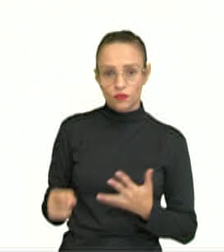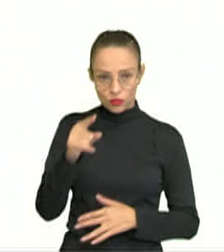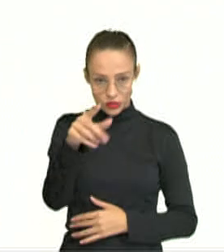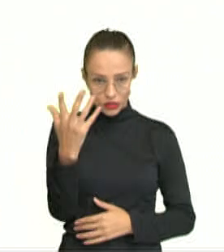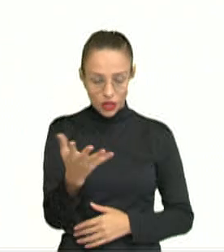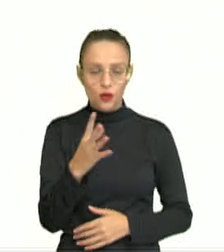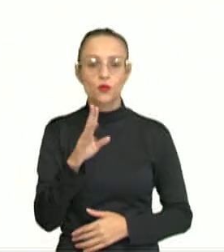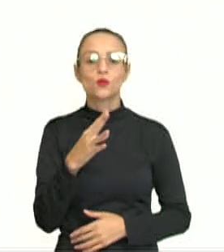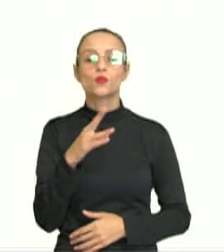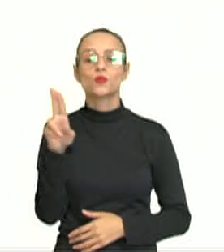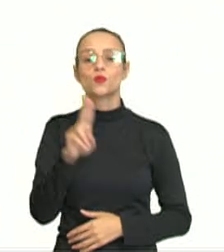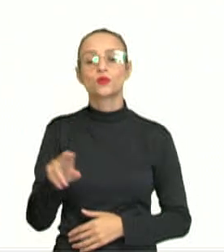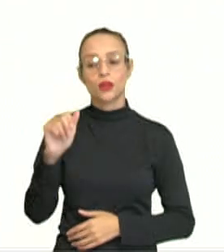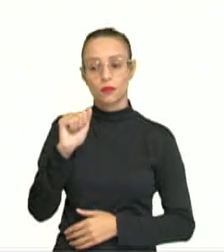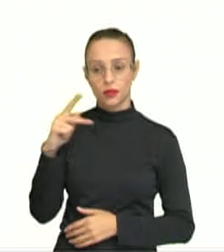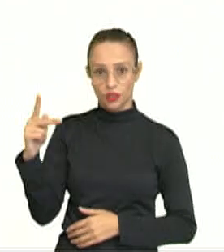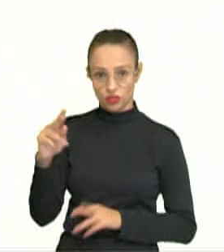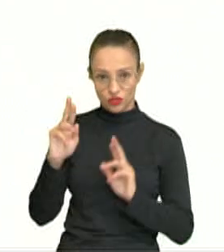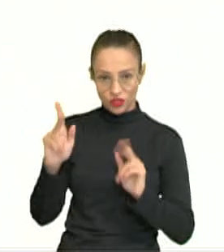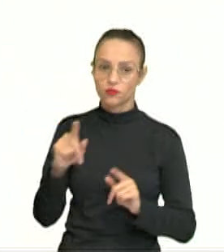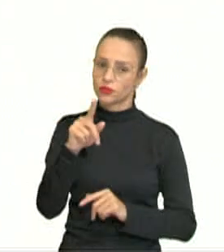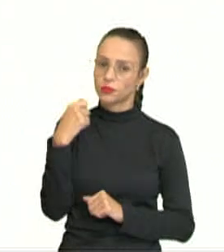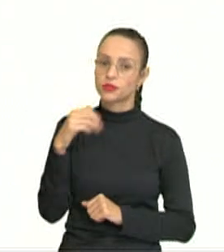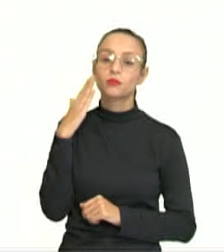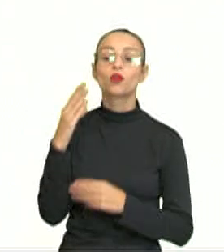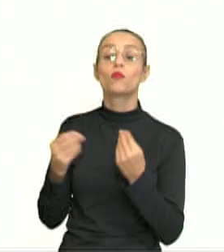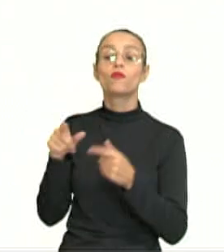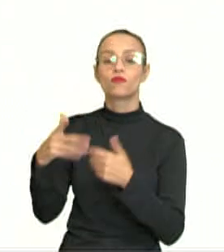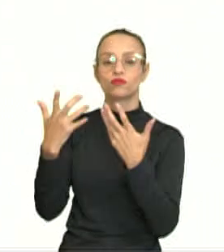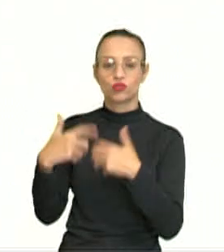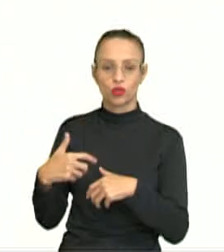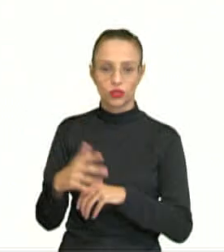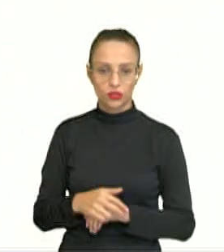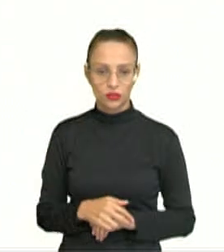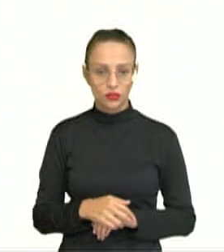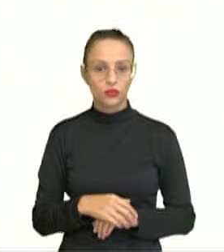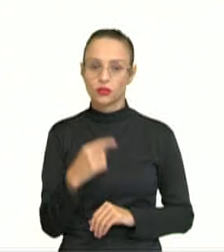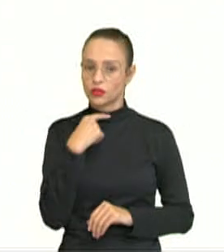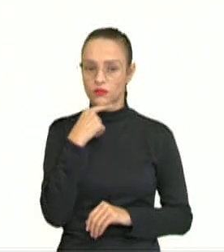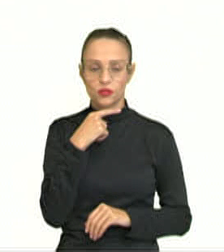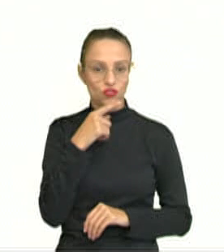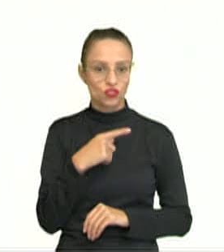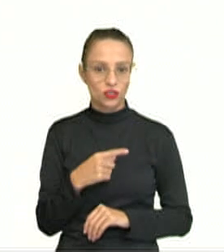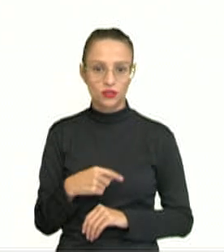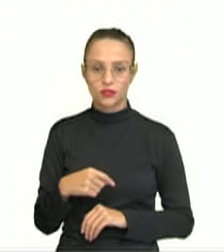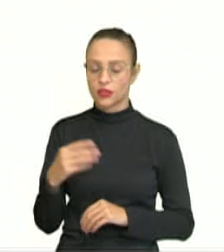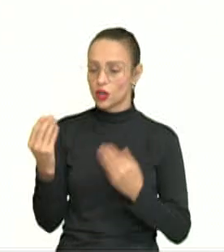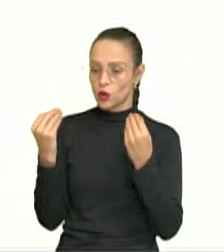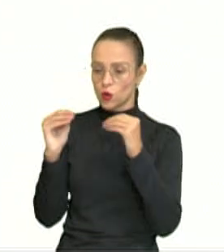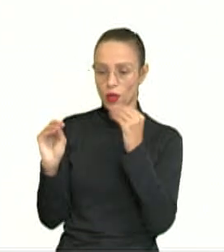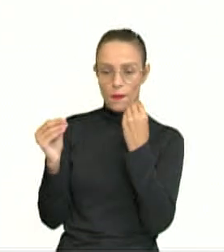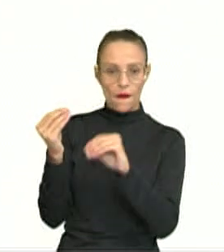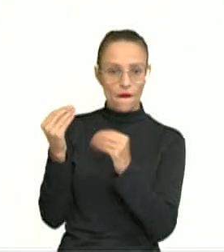algum aplicativo diferente, você tem que saber como que ele funciona. Então, não adianta você ir lá colocar